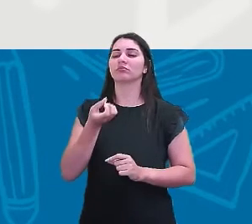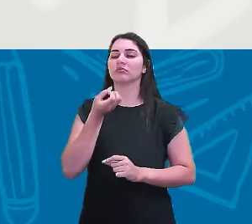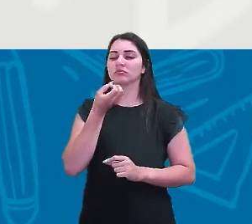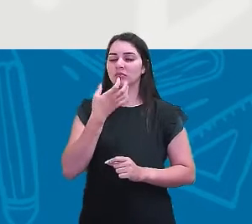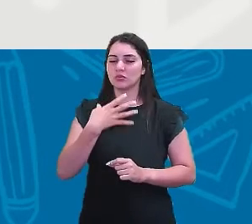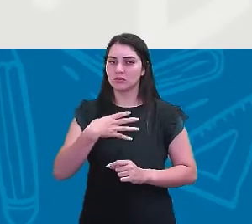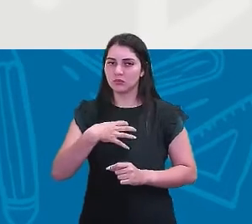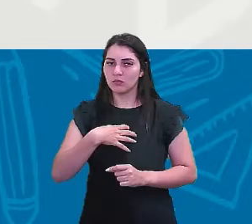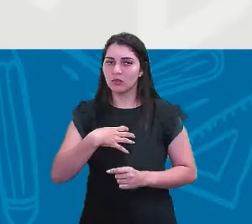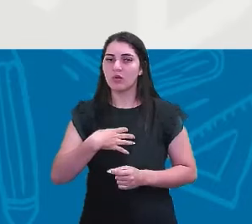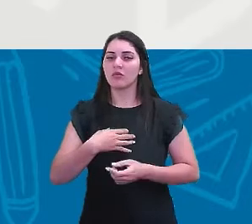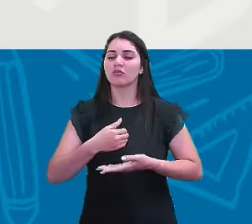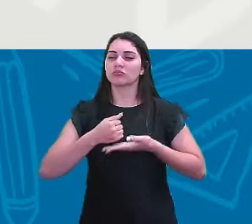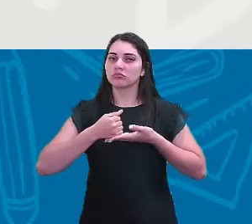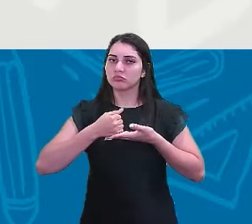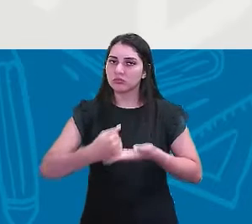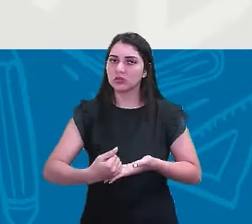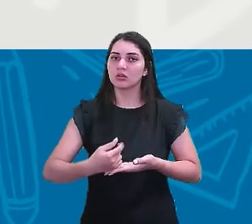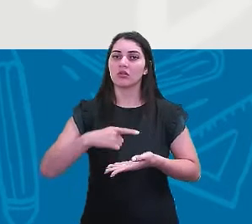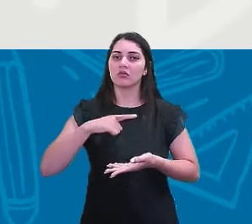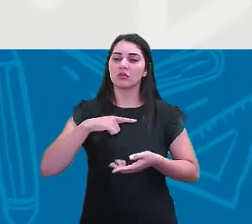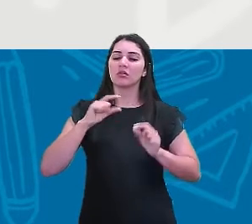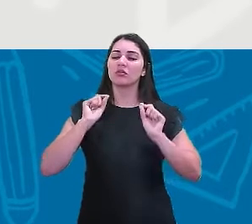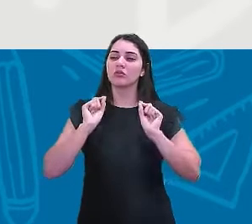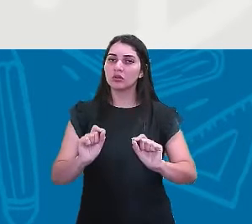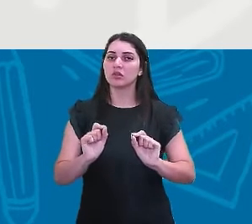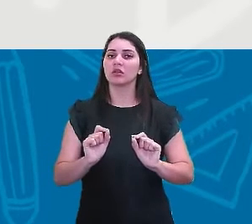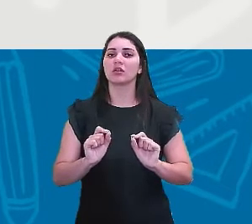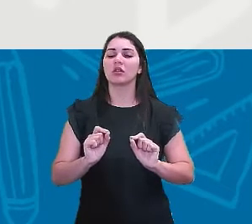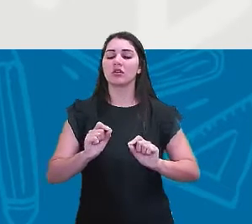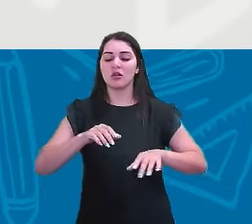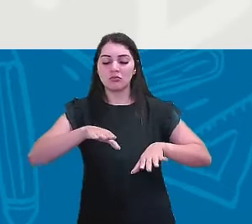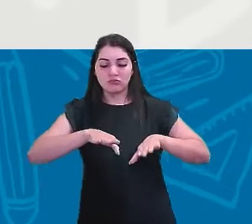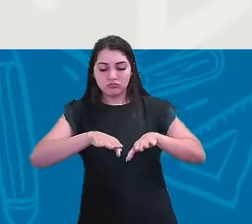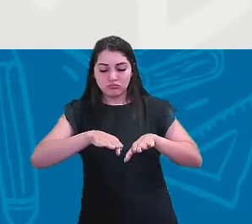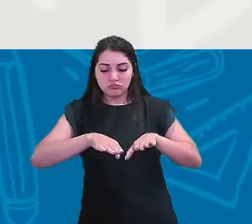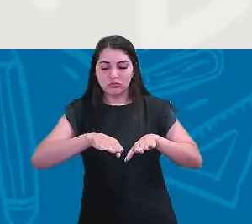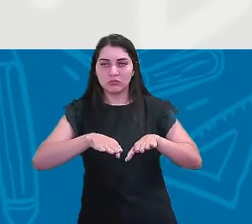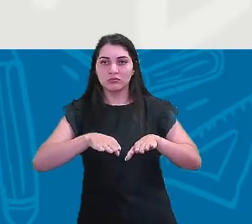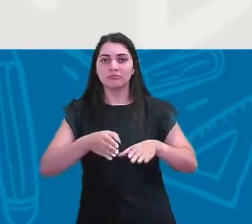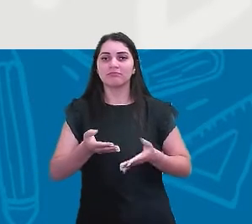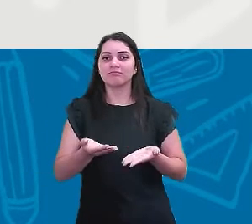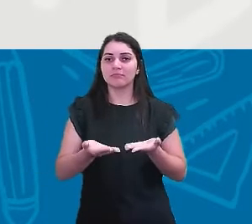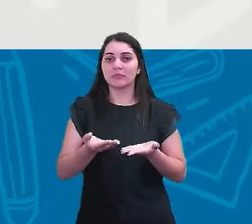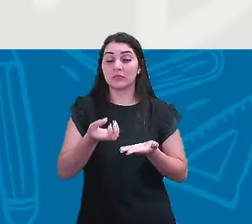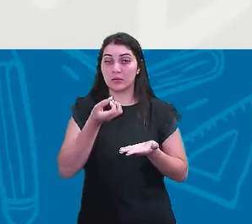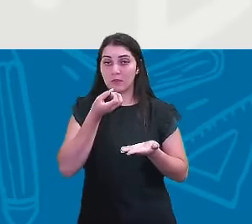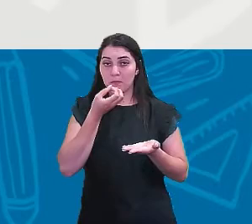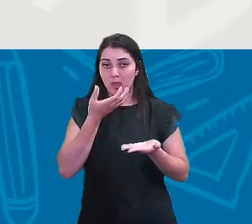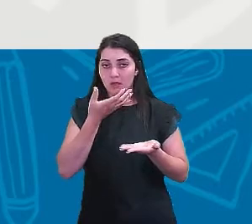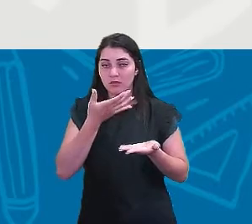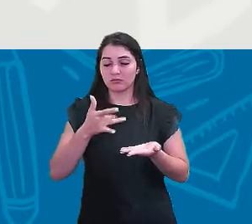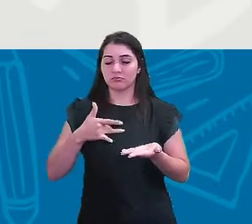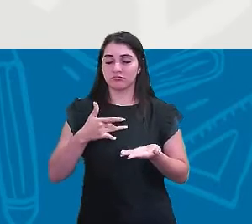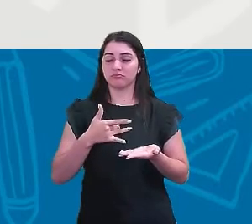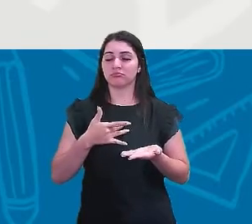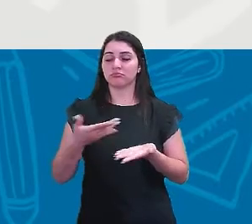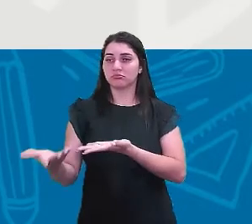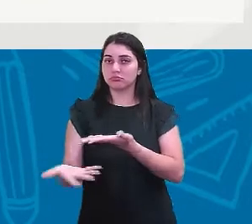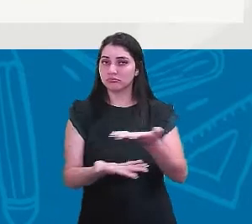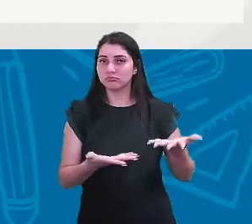o outro, até para manter esse equilíbrio, né, de bem-estar entre as pessoas.